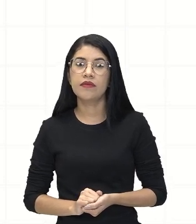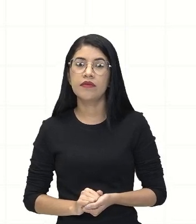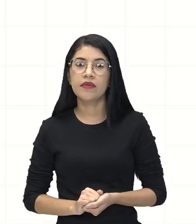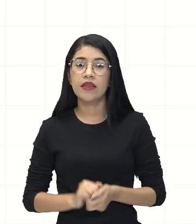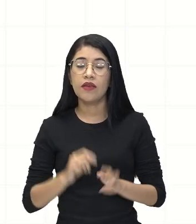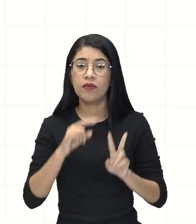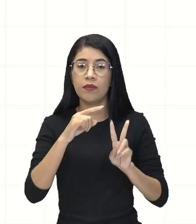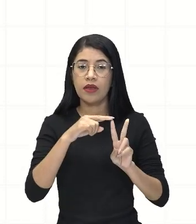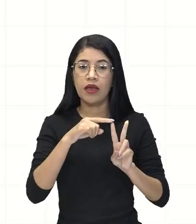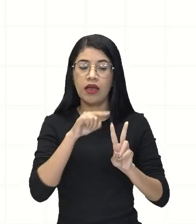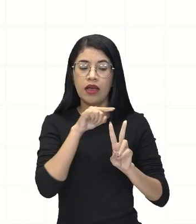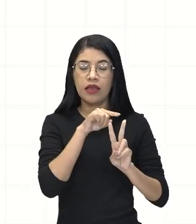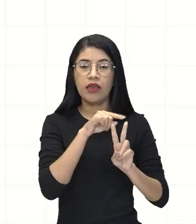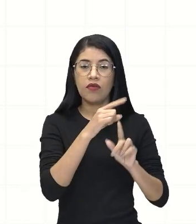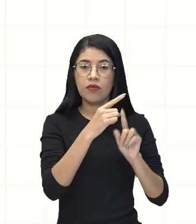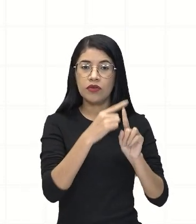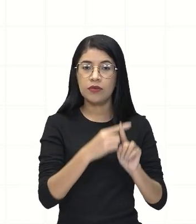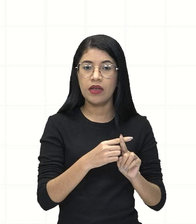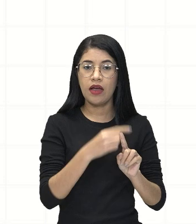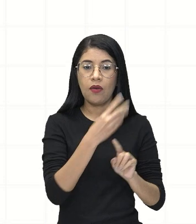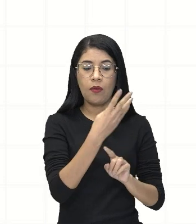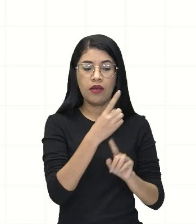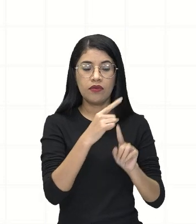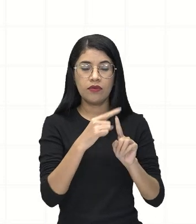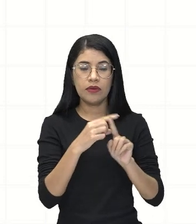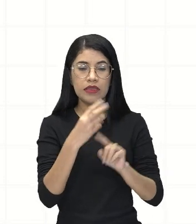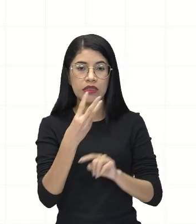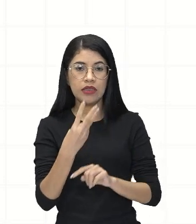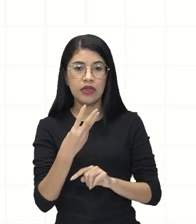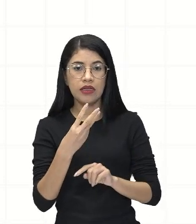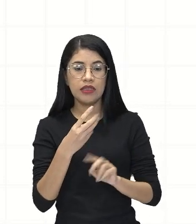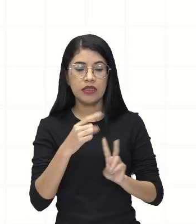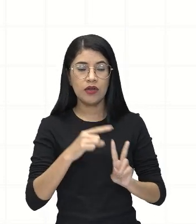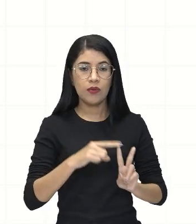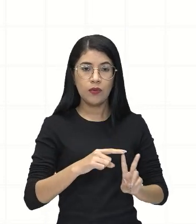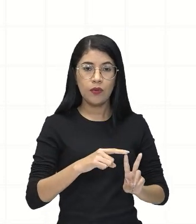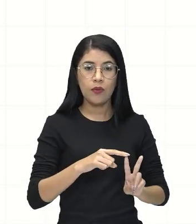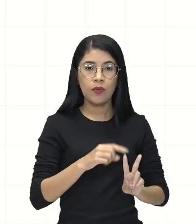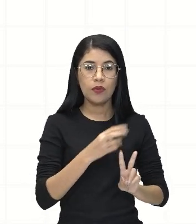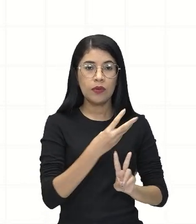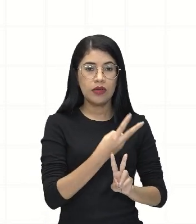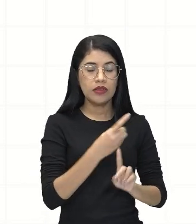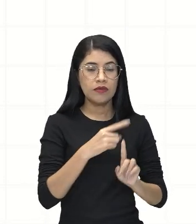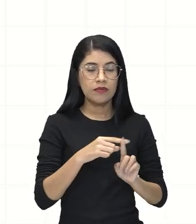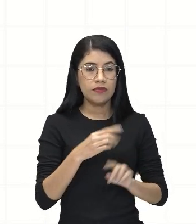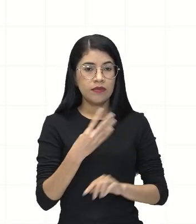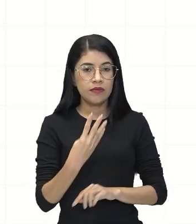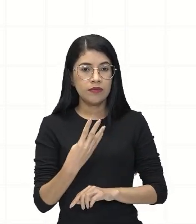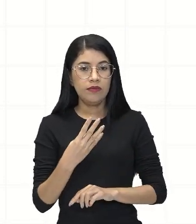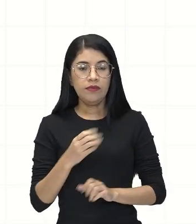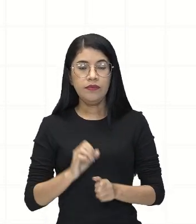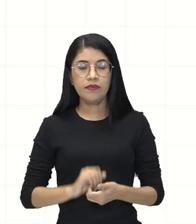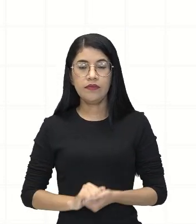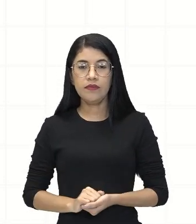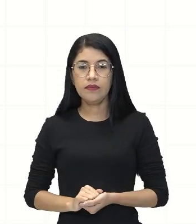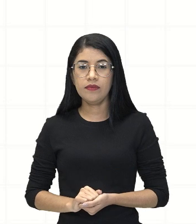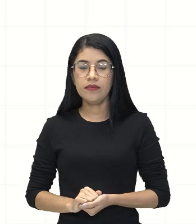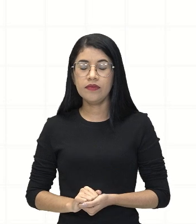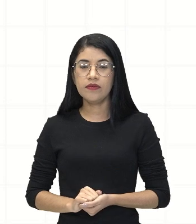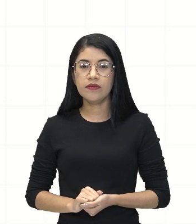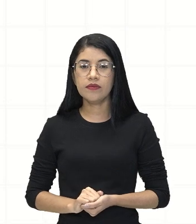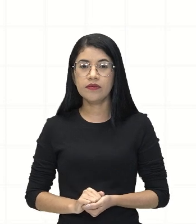por 3 da primeira e da segunda eu vou multiplicar por 4. Beleza? Então, vai ficar,